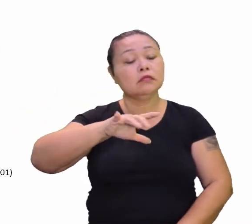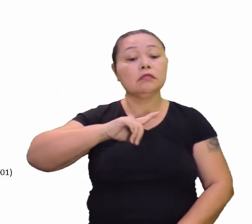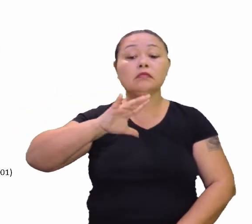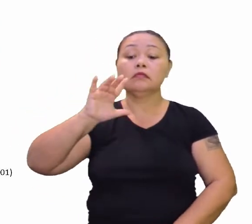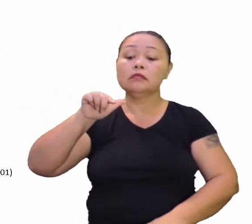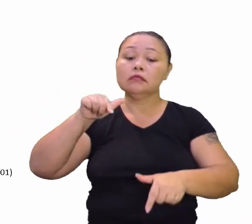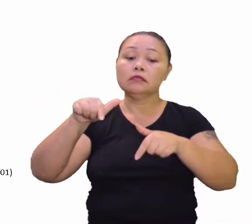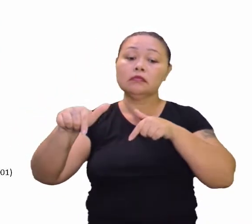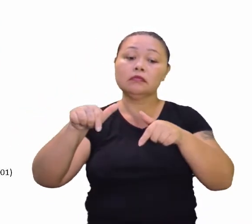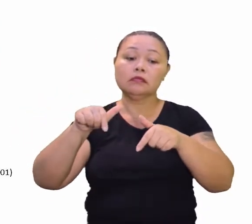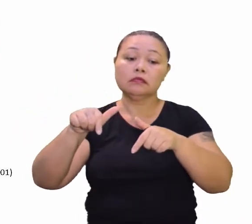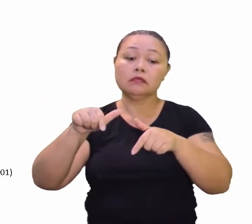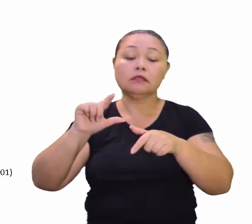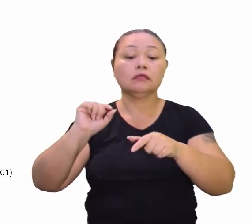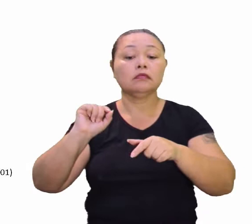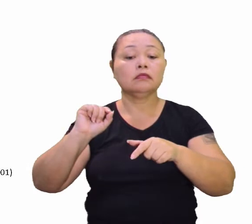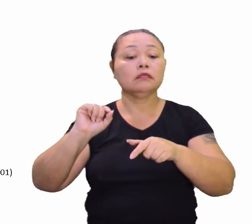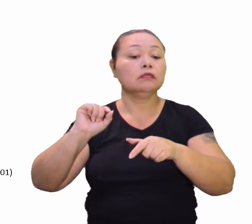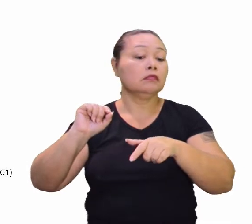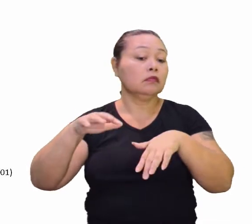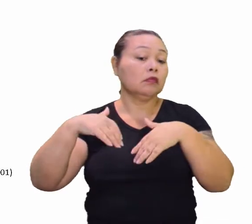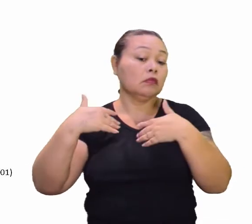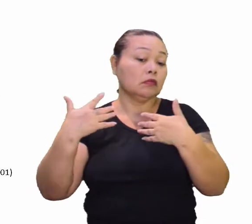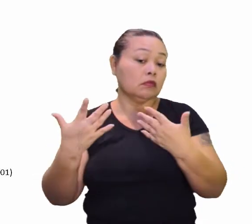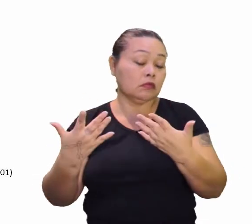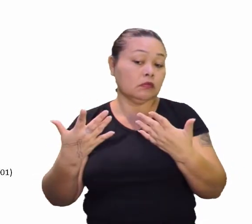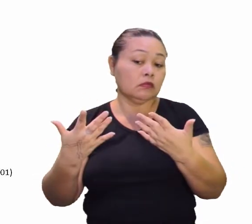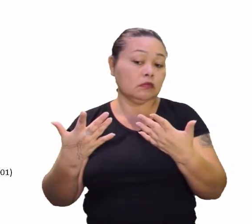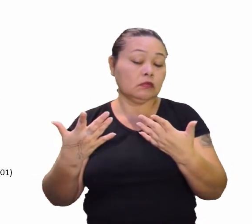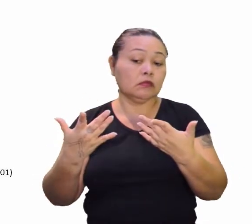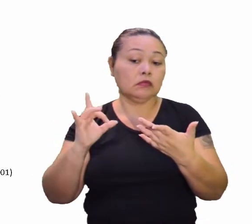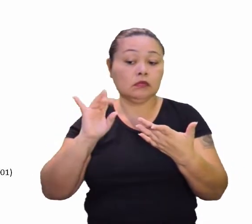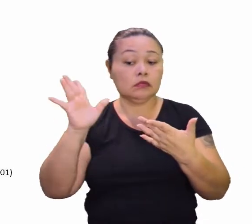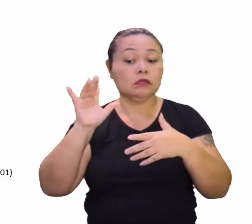de uma região que trabalha. Muito bem. Mas não